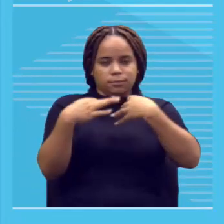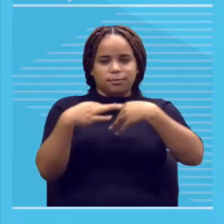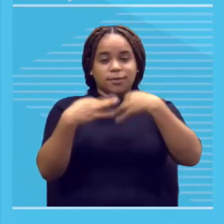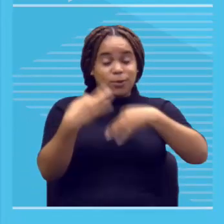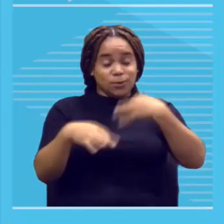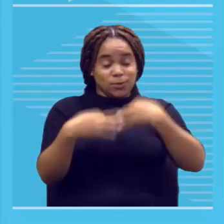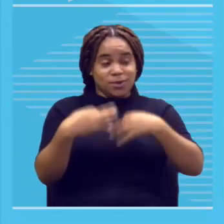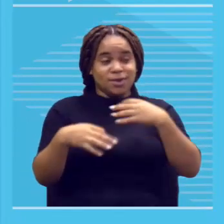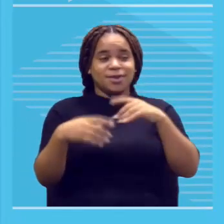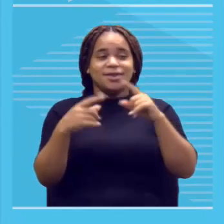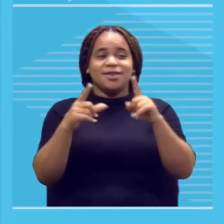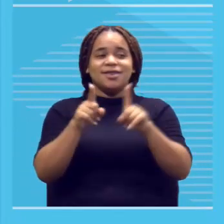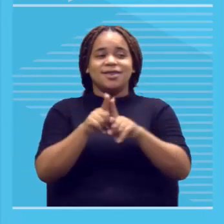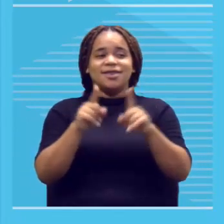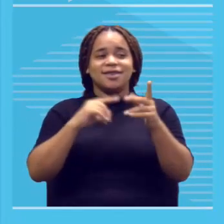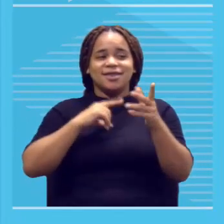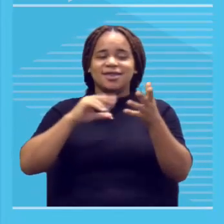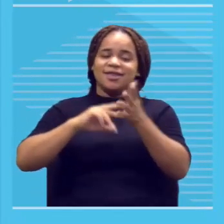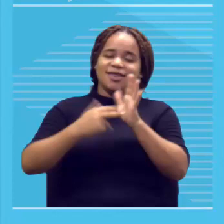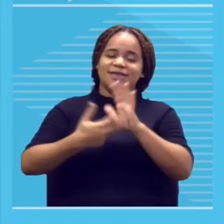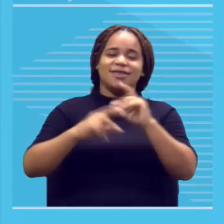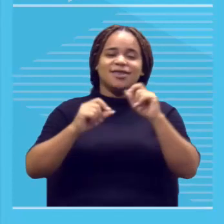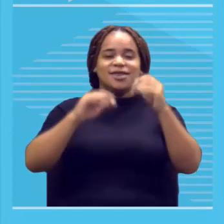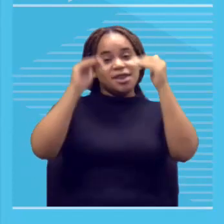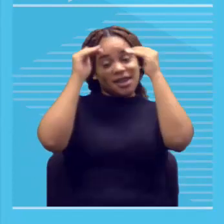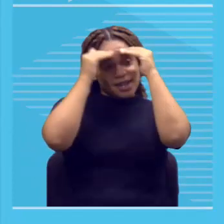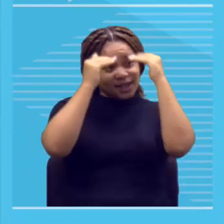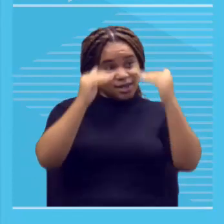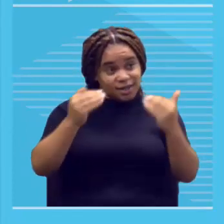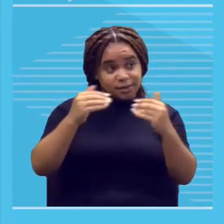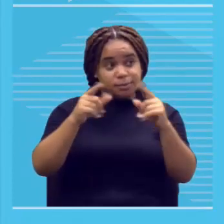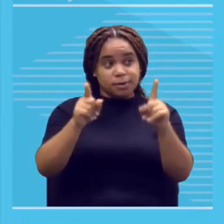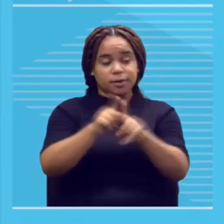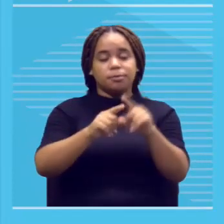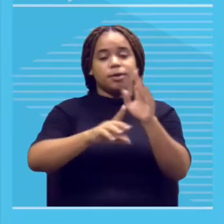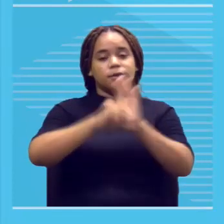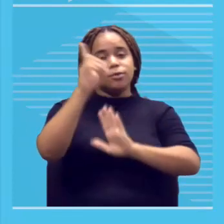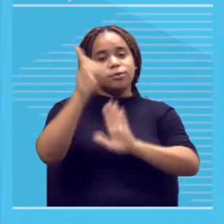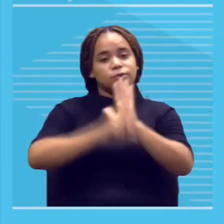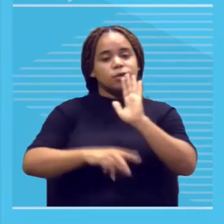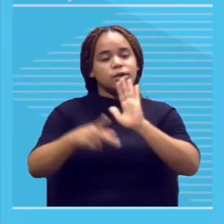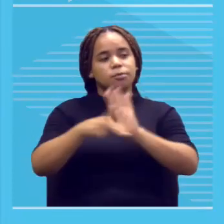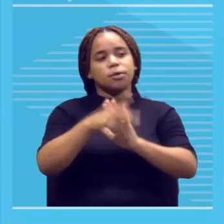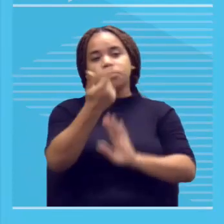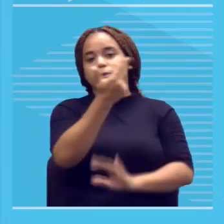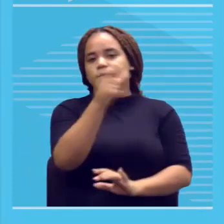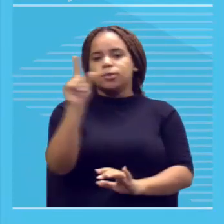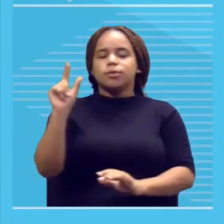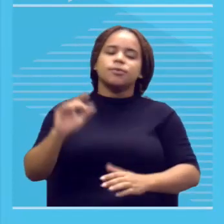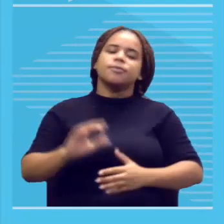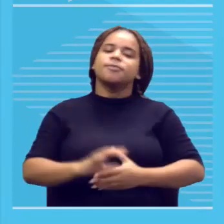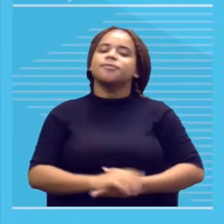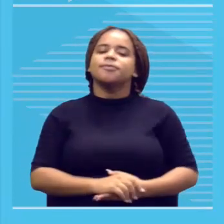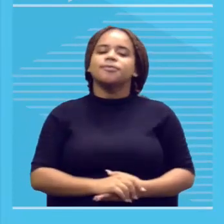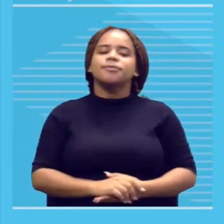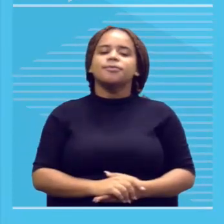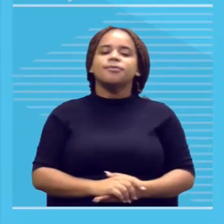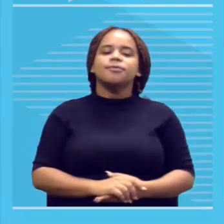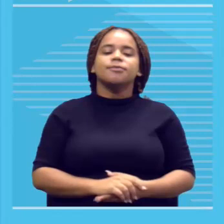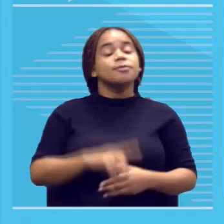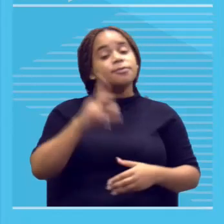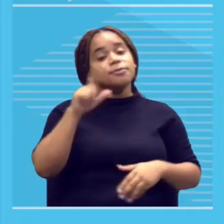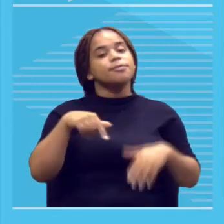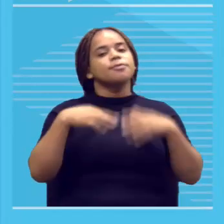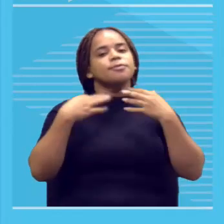consiste em cada um respeitar os direitos dos demais isso